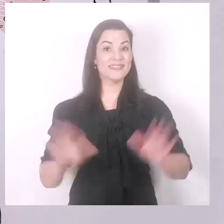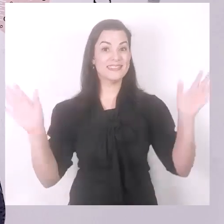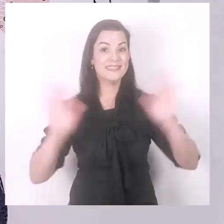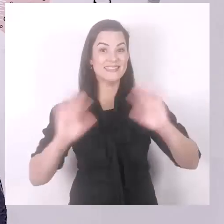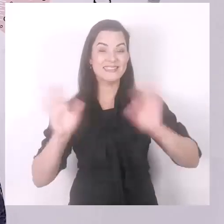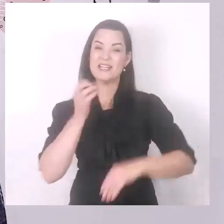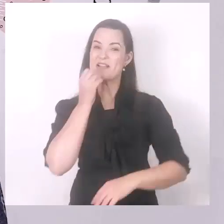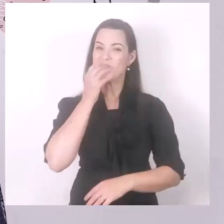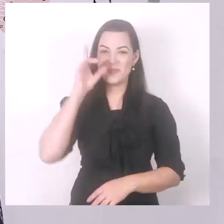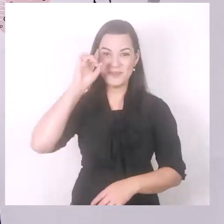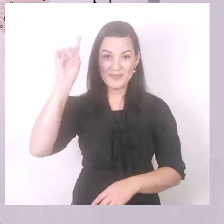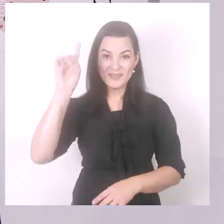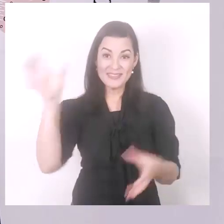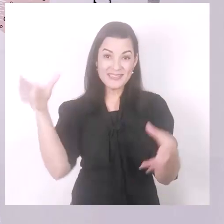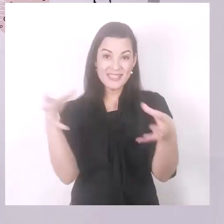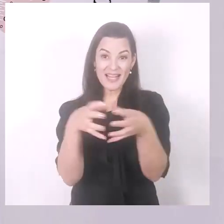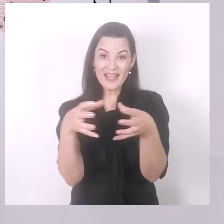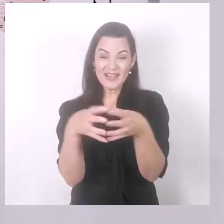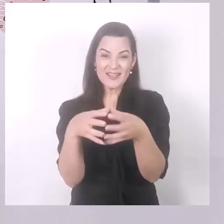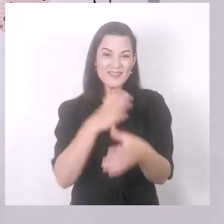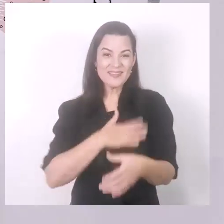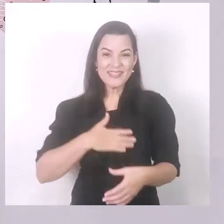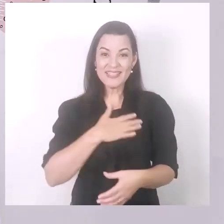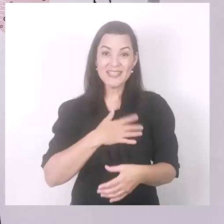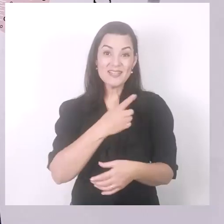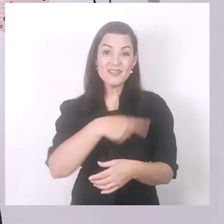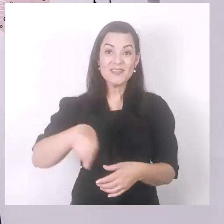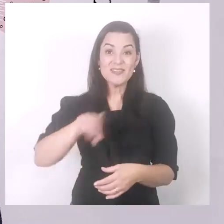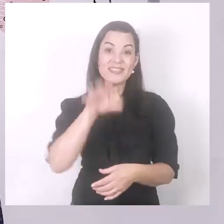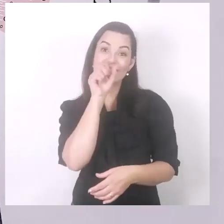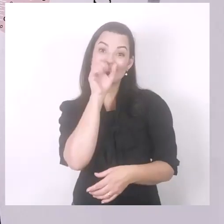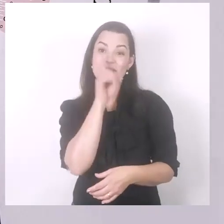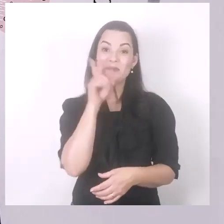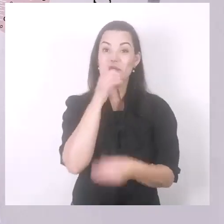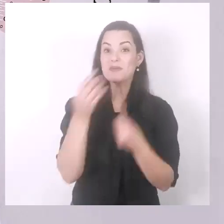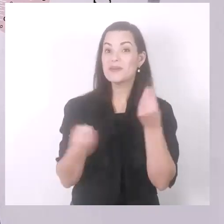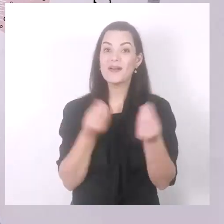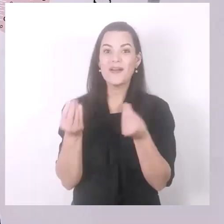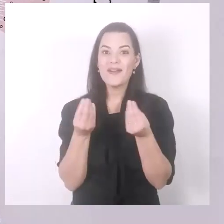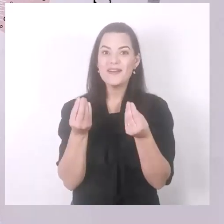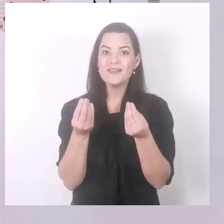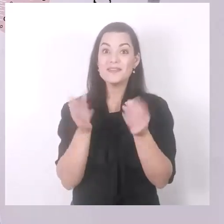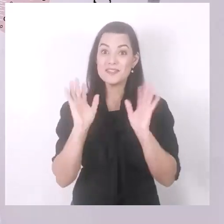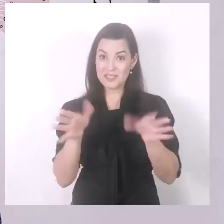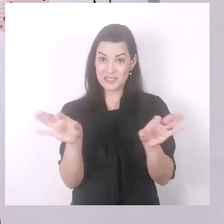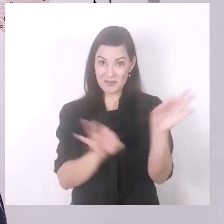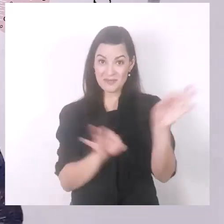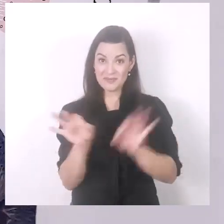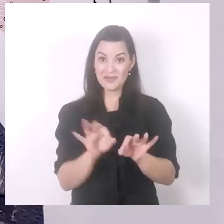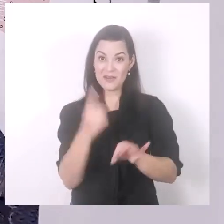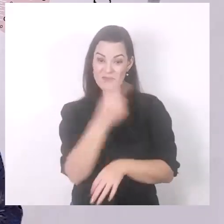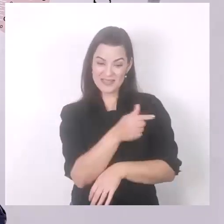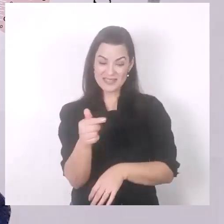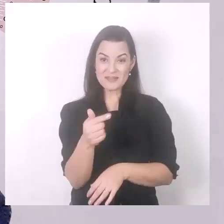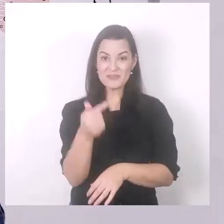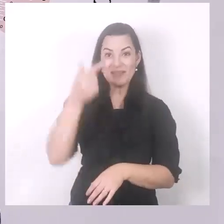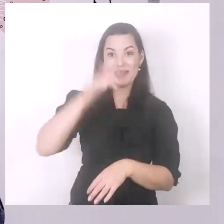Bom dia, minha turma linda! Como vocês passaram o final de semana? Preparados para mais uma